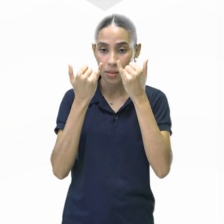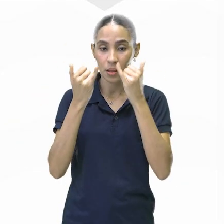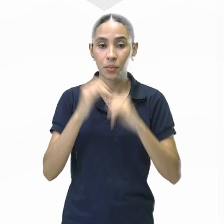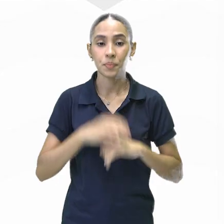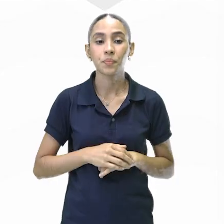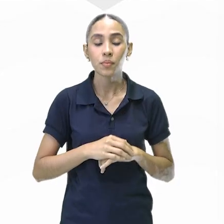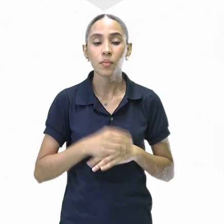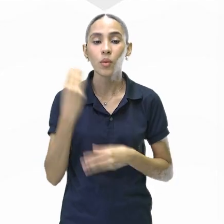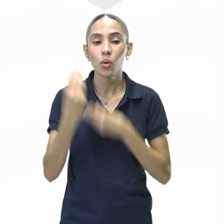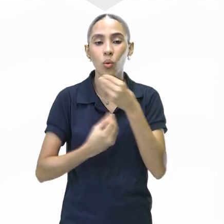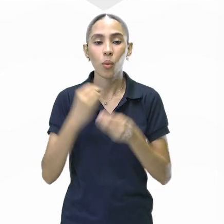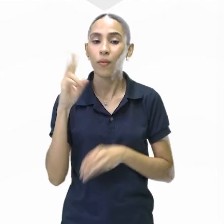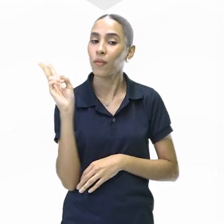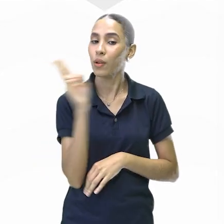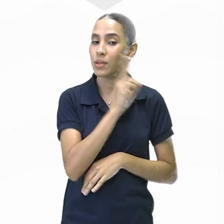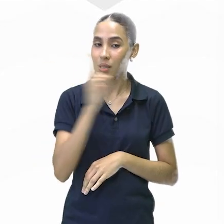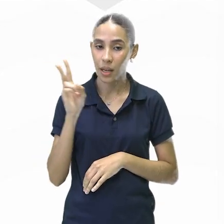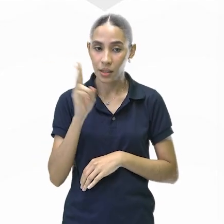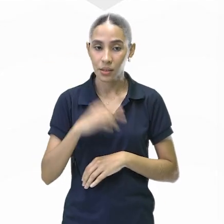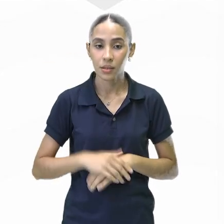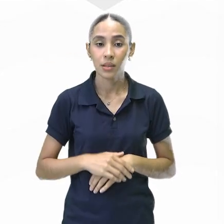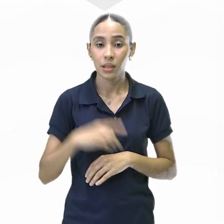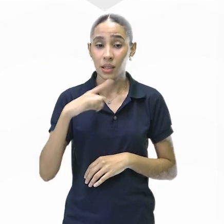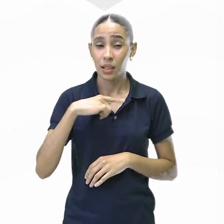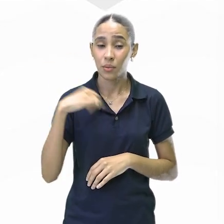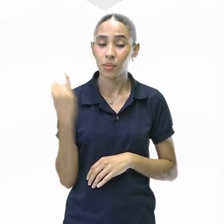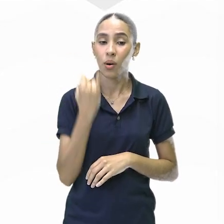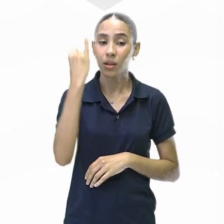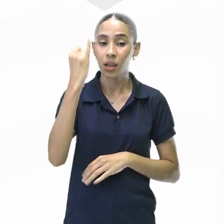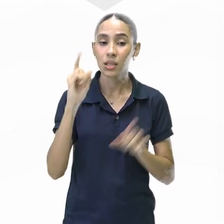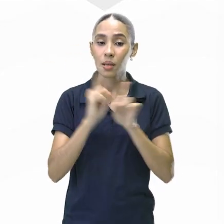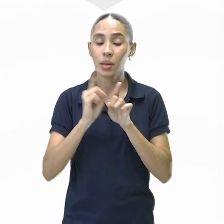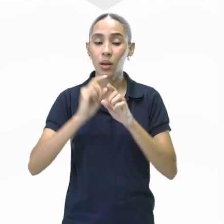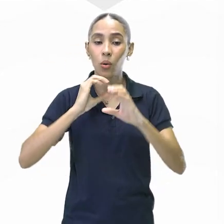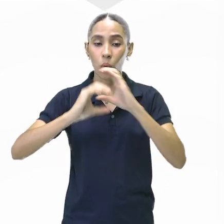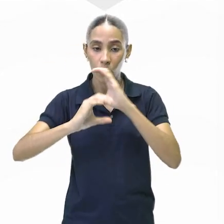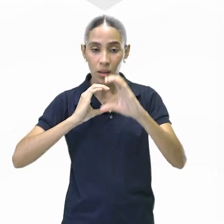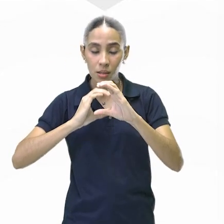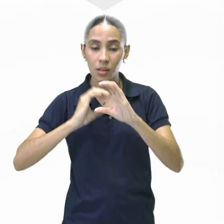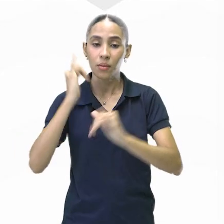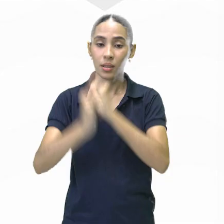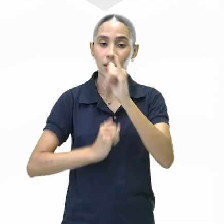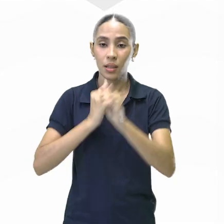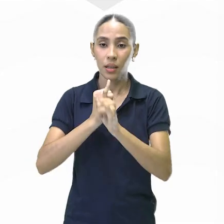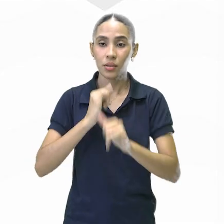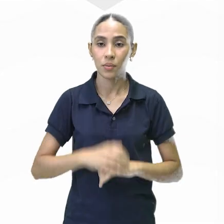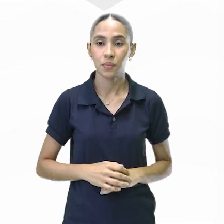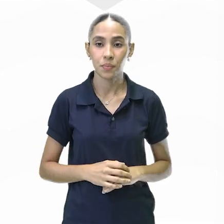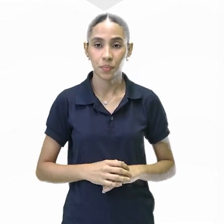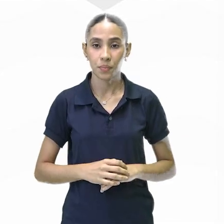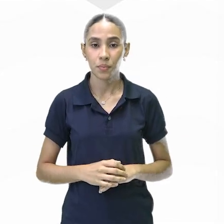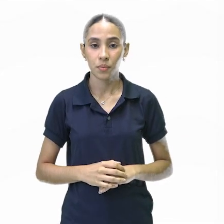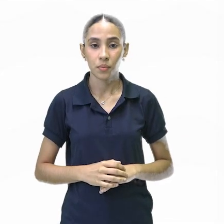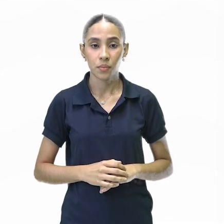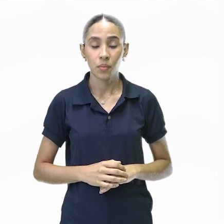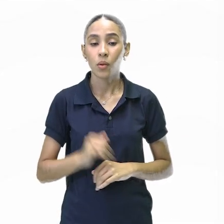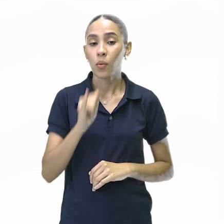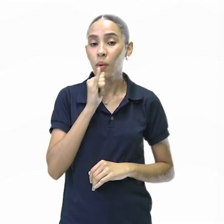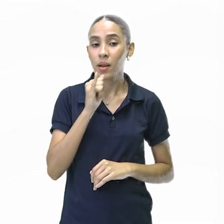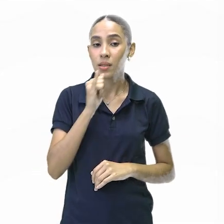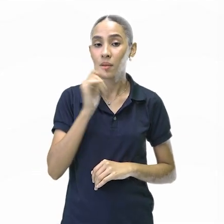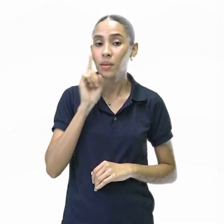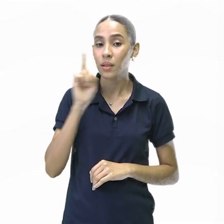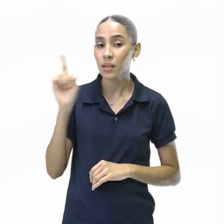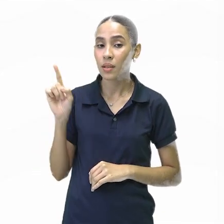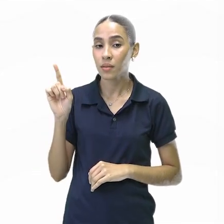em alta velocidade, sendo essencial para a comunicação e a internet. Um exemplo aqui sobre